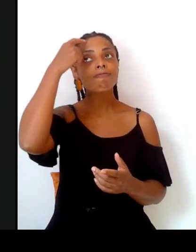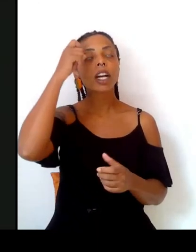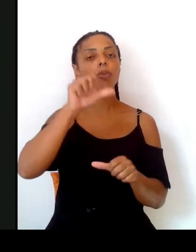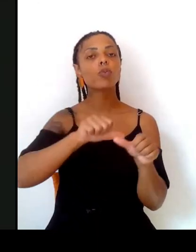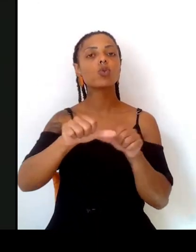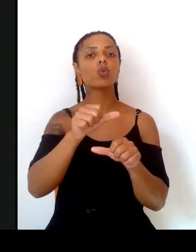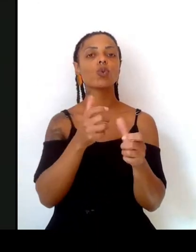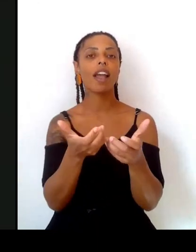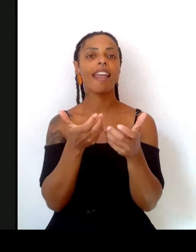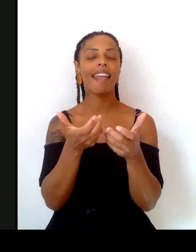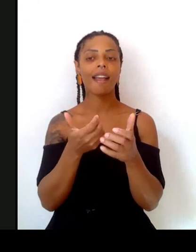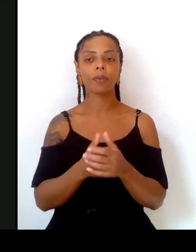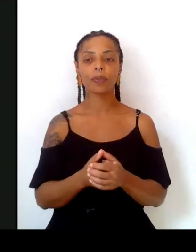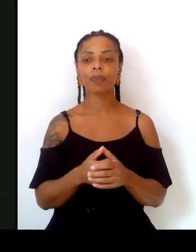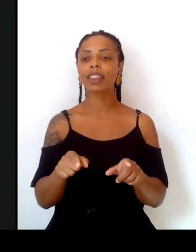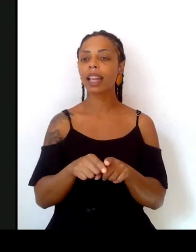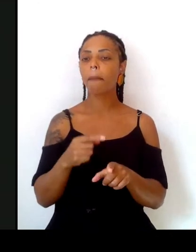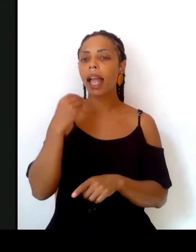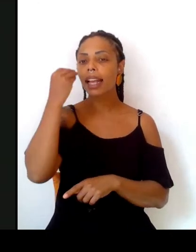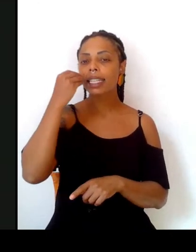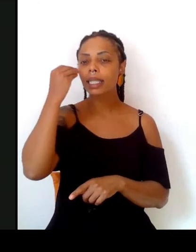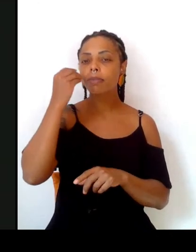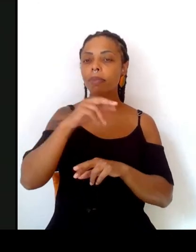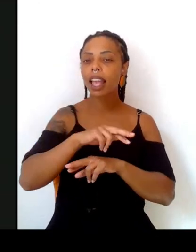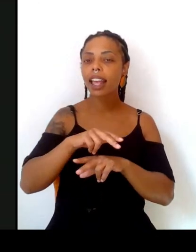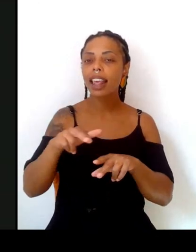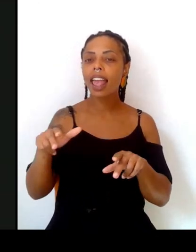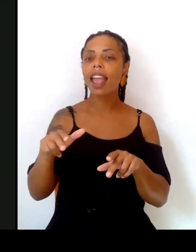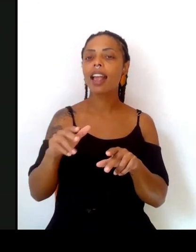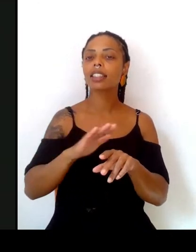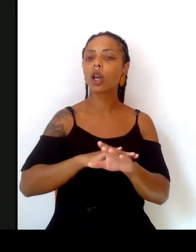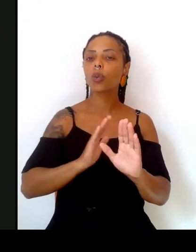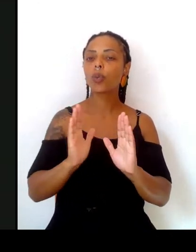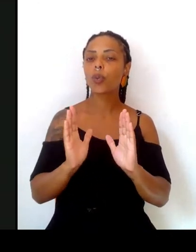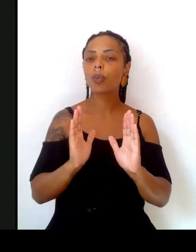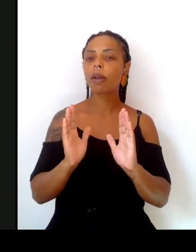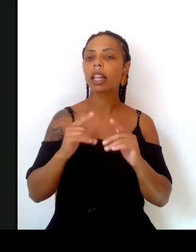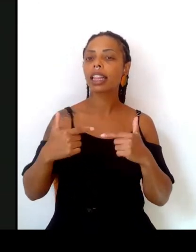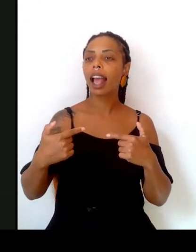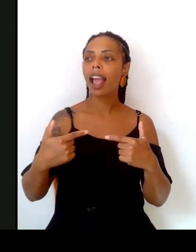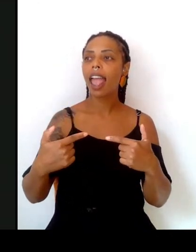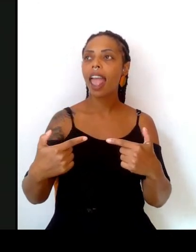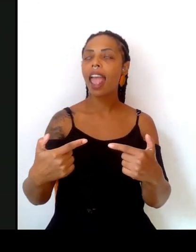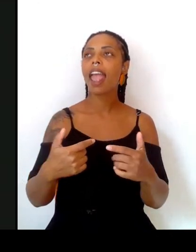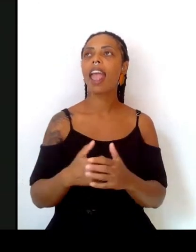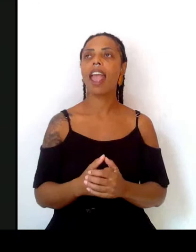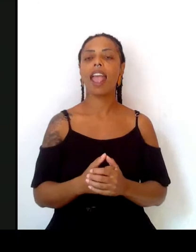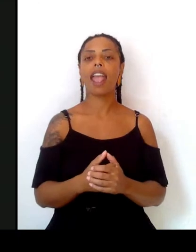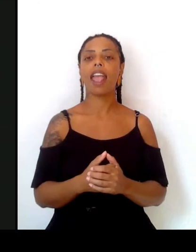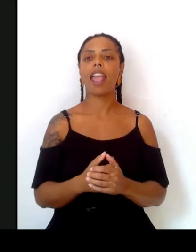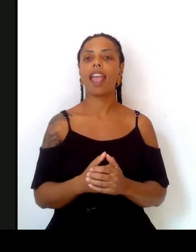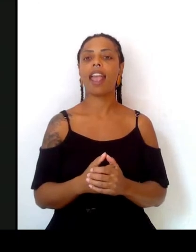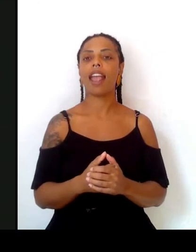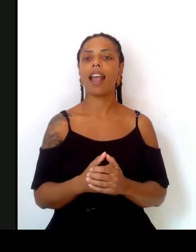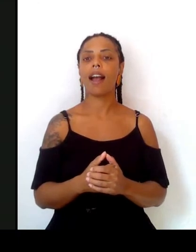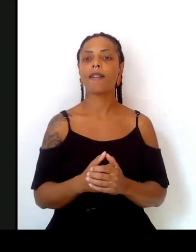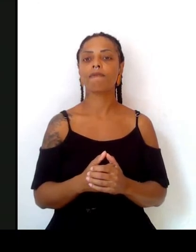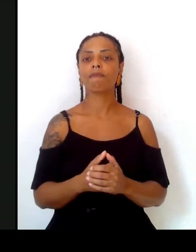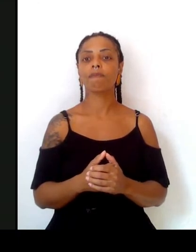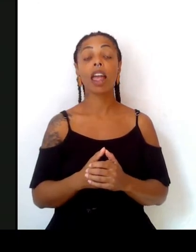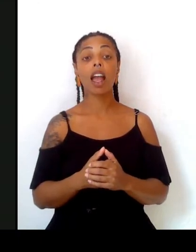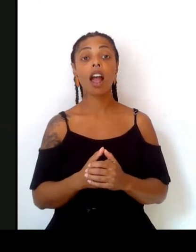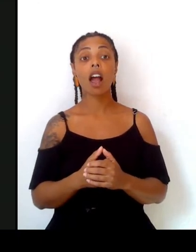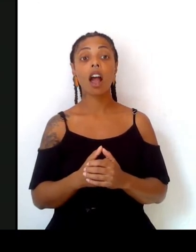as experiências durante a guerra a visibilidade das condições